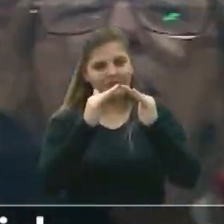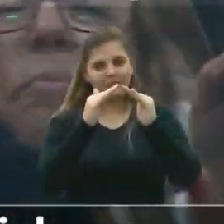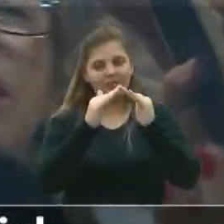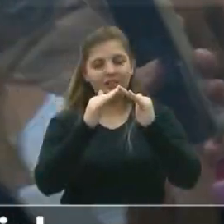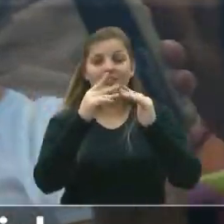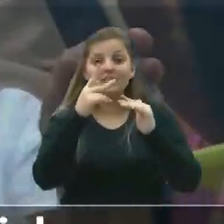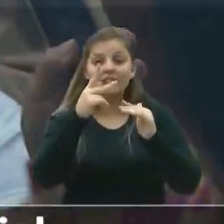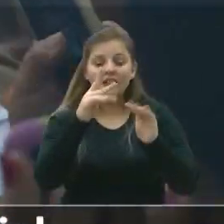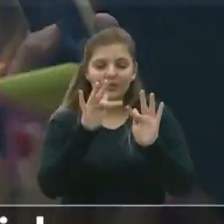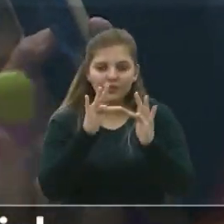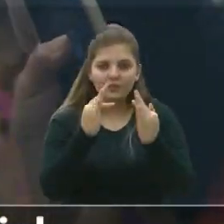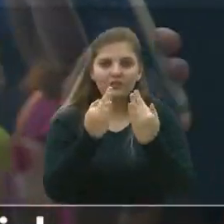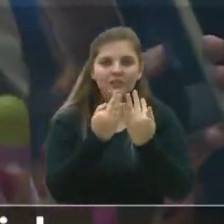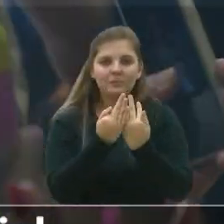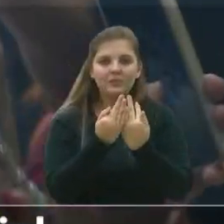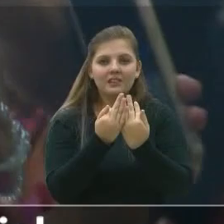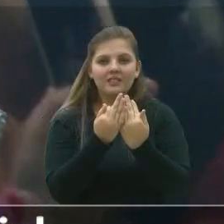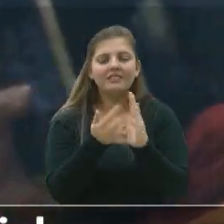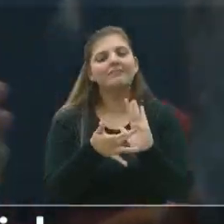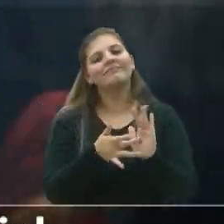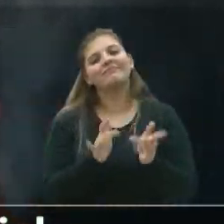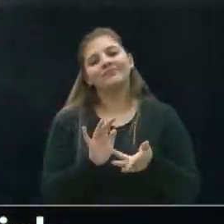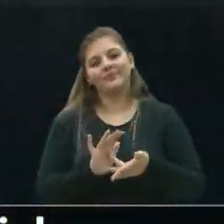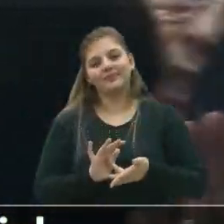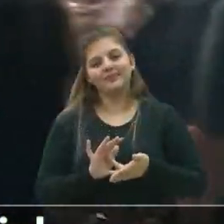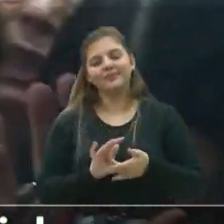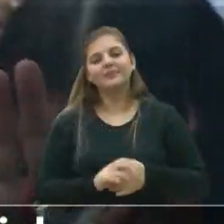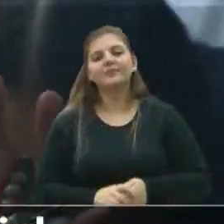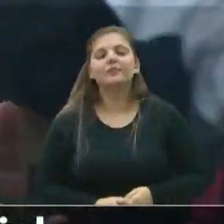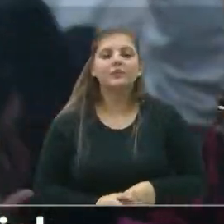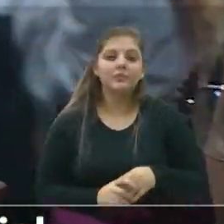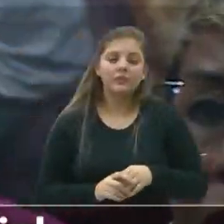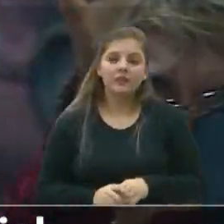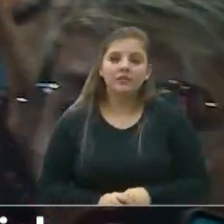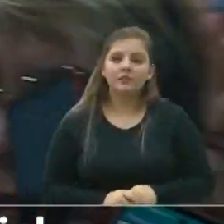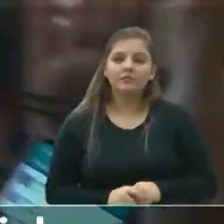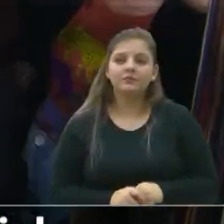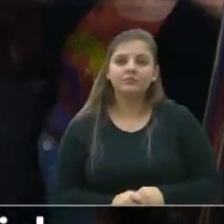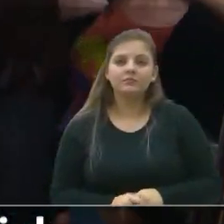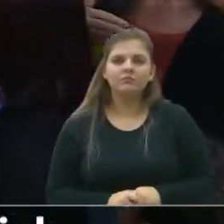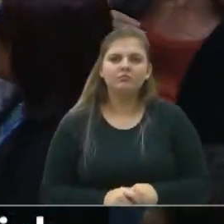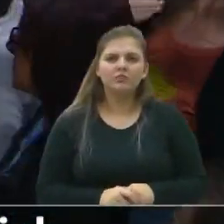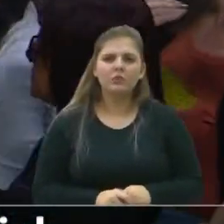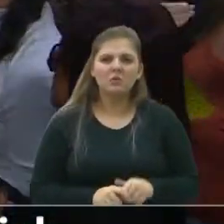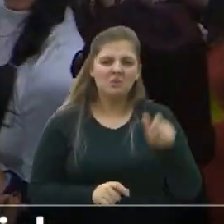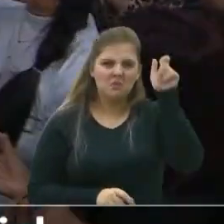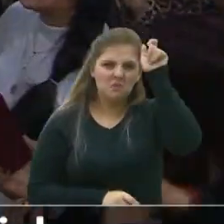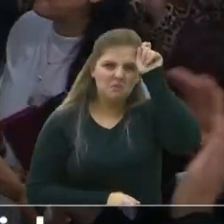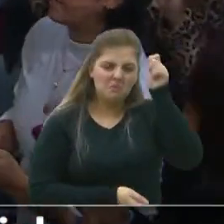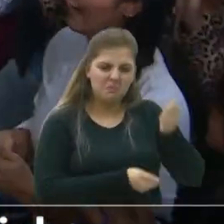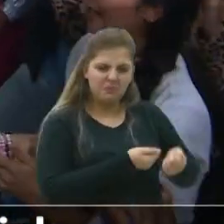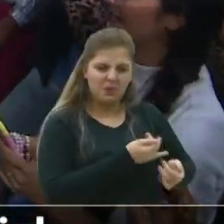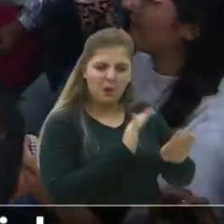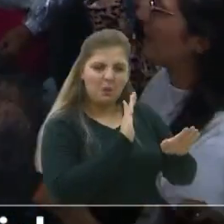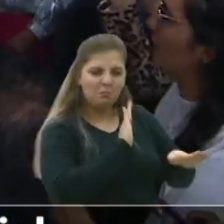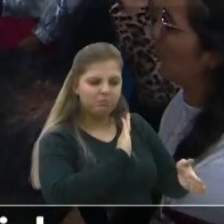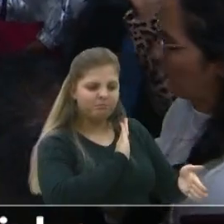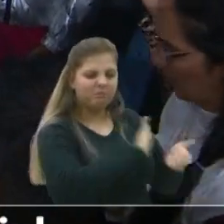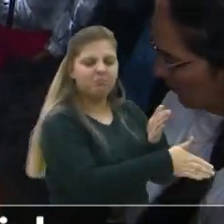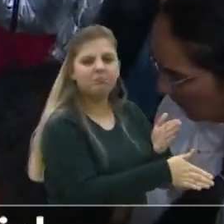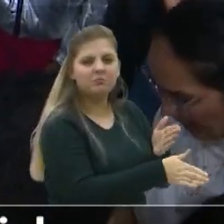na sua família, é Jesus. Está sendo destronado agora o inimigo de dentro da sua